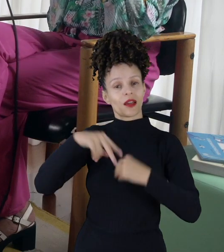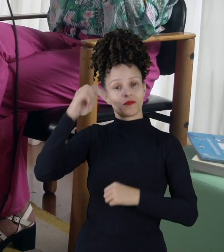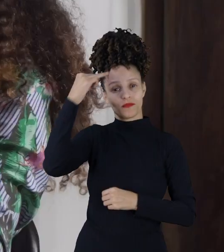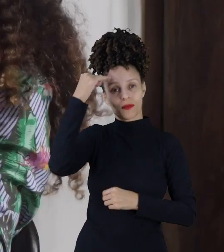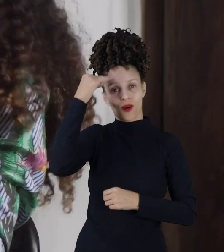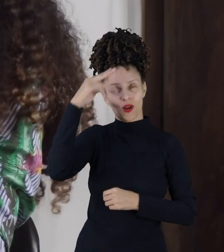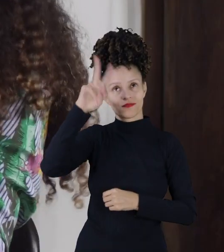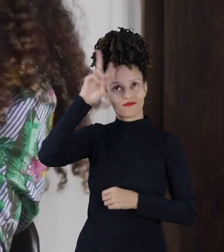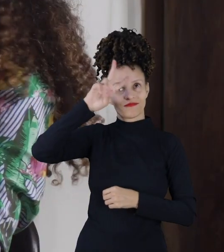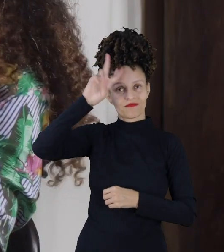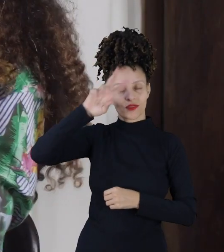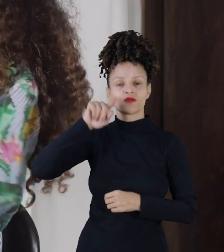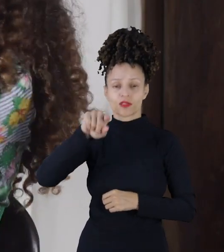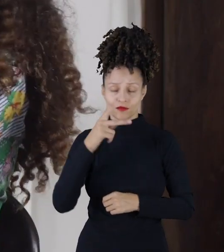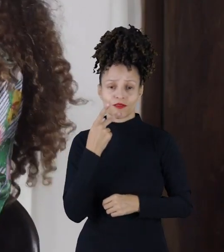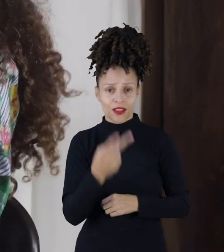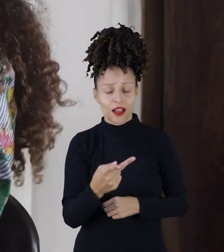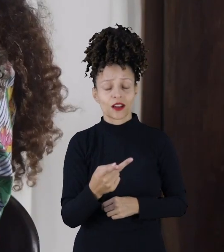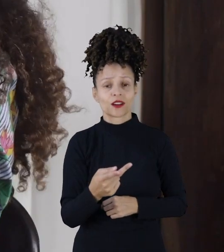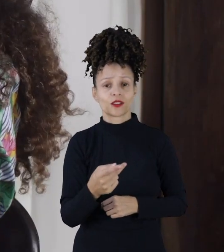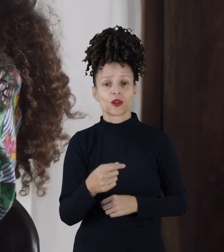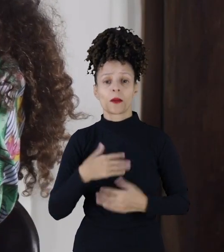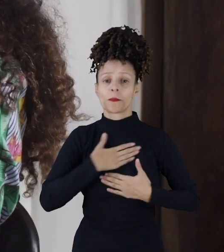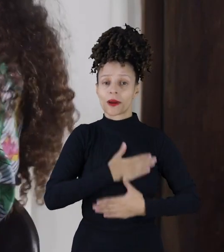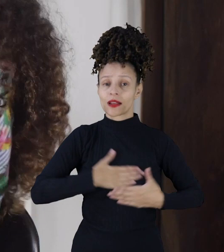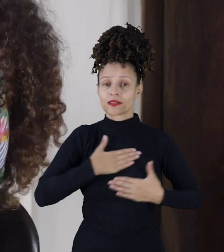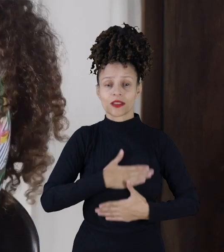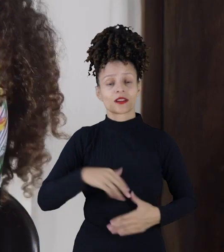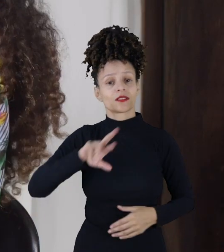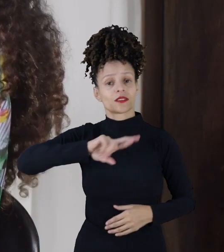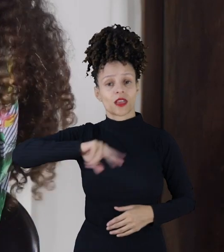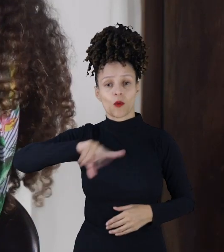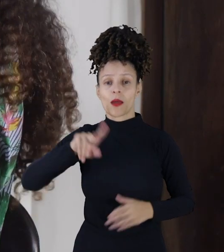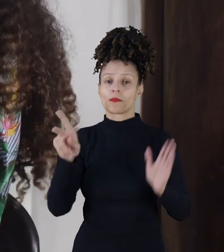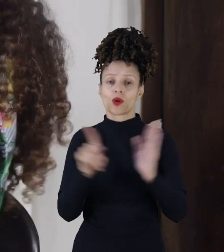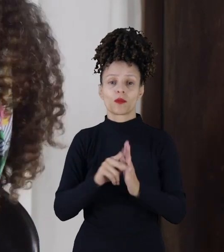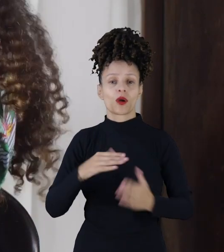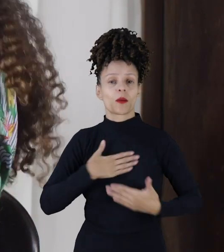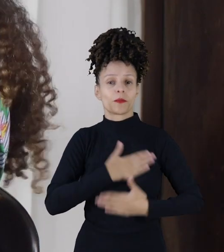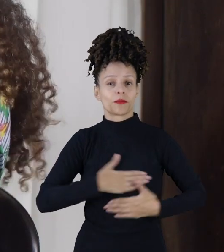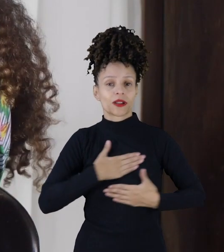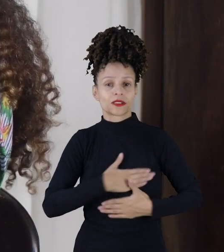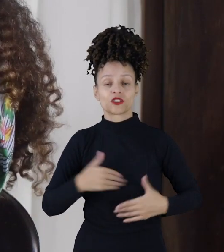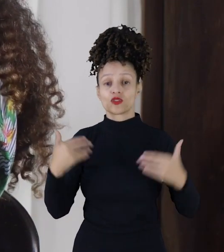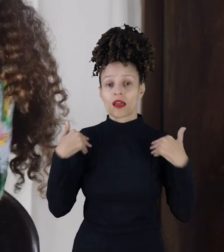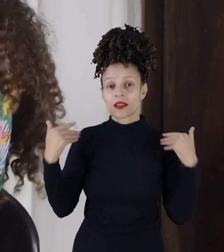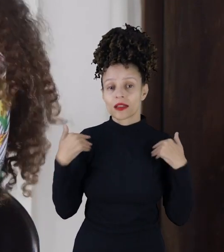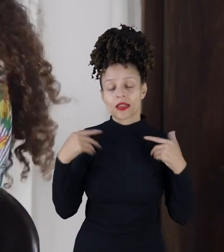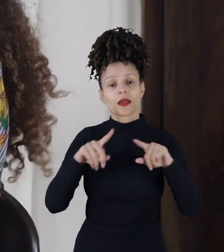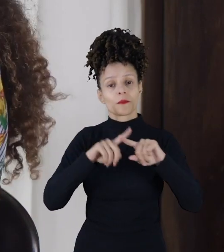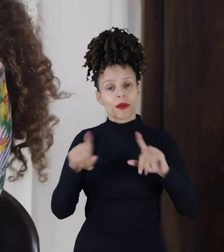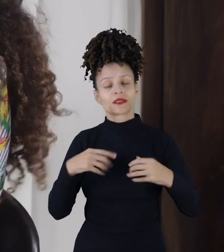essas memórias. E que, como vocês bem falaram, esse prazer não é algo só do prazer de